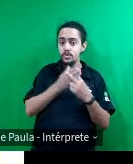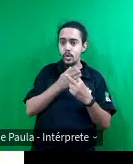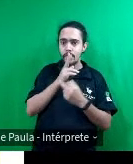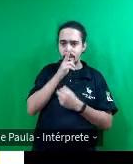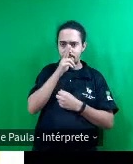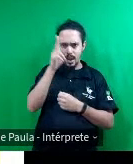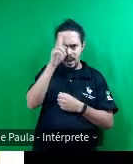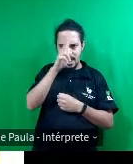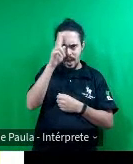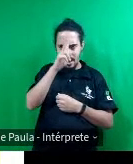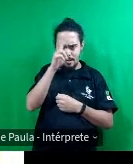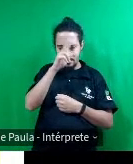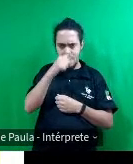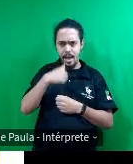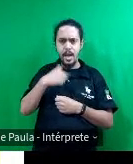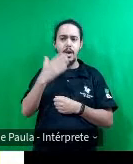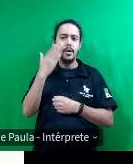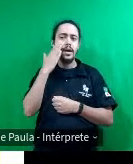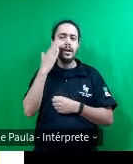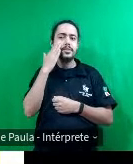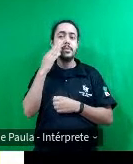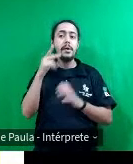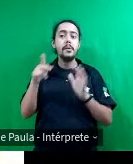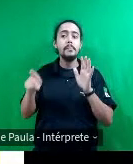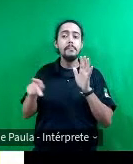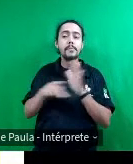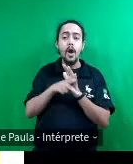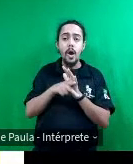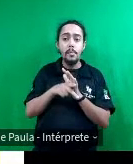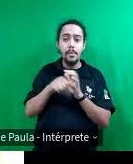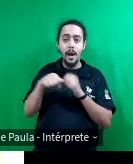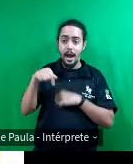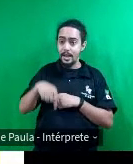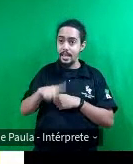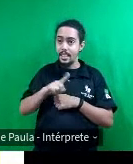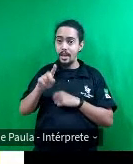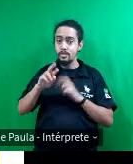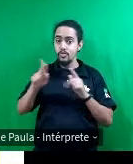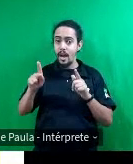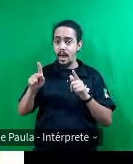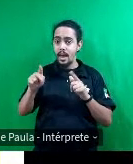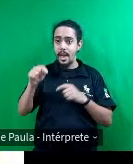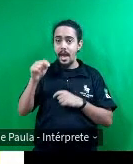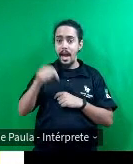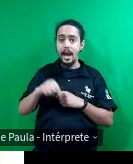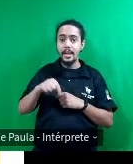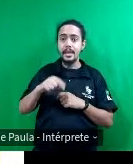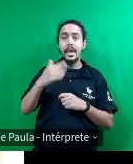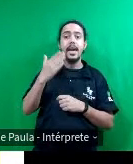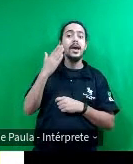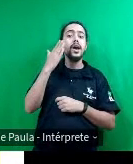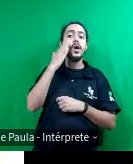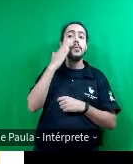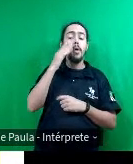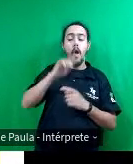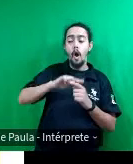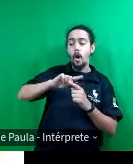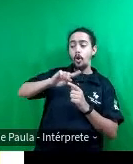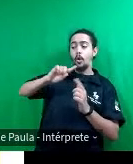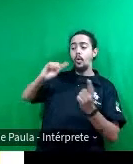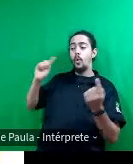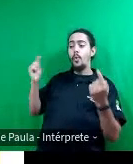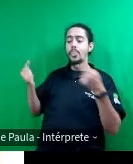que eu estou interessado em conhecer a queda de tensão sobre ele. Aqui não. Aqui é o resistor do ramo oposto, ou